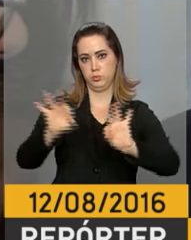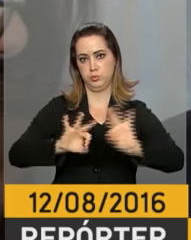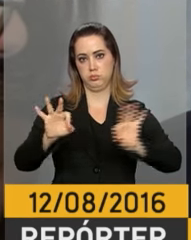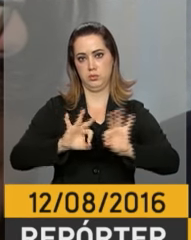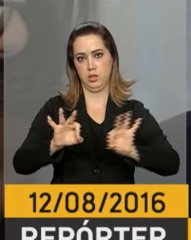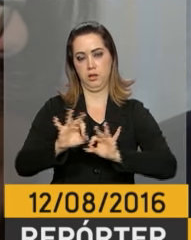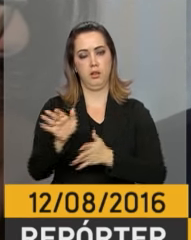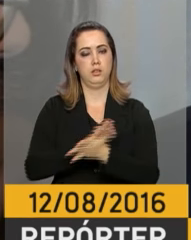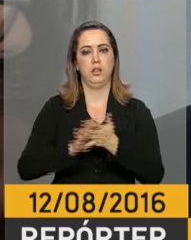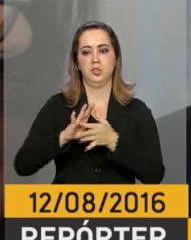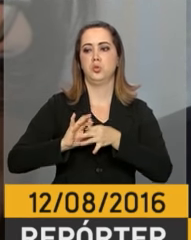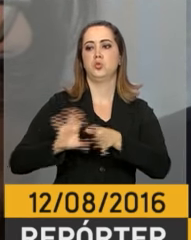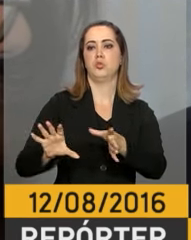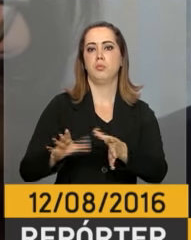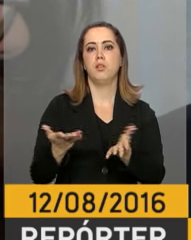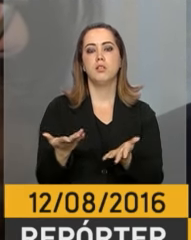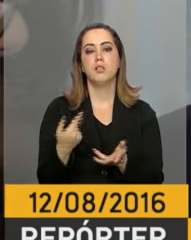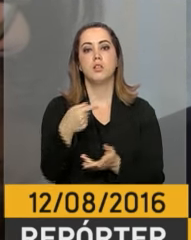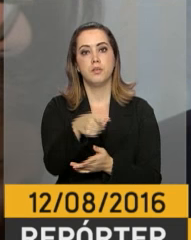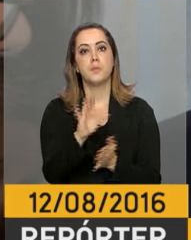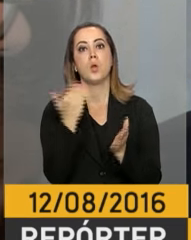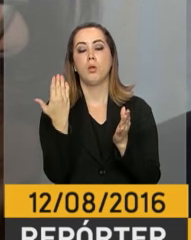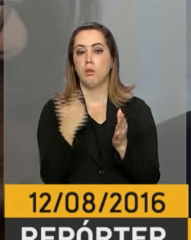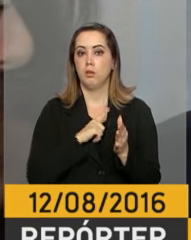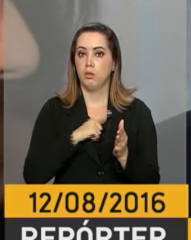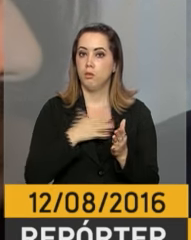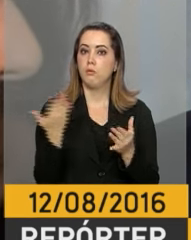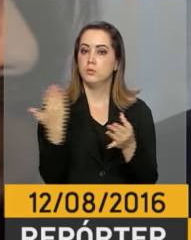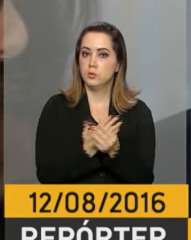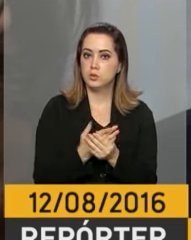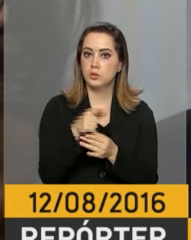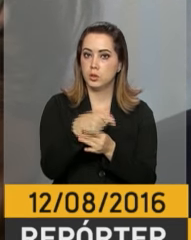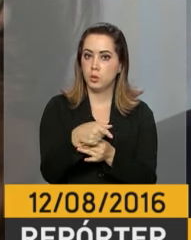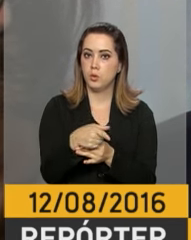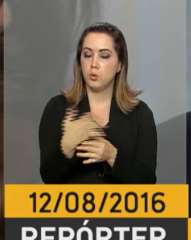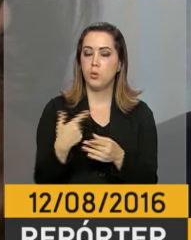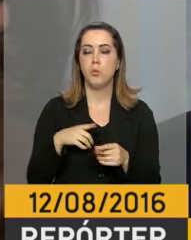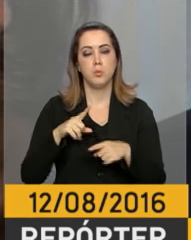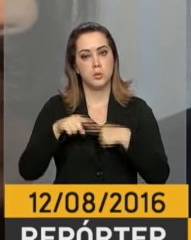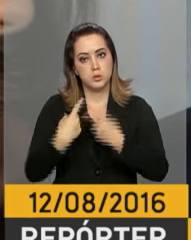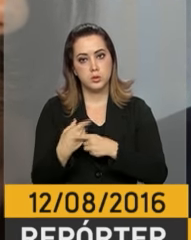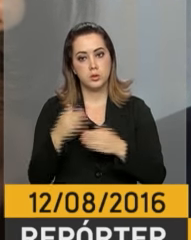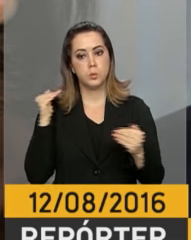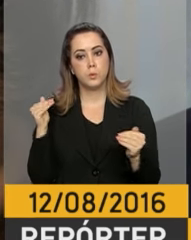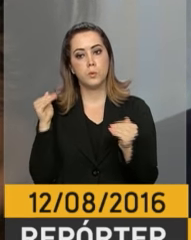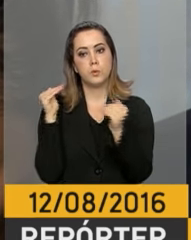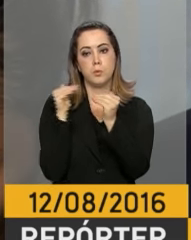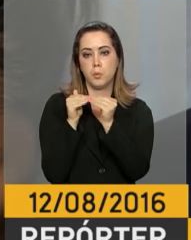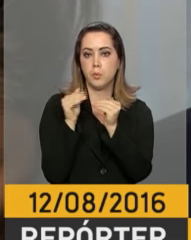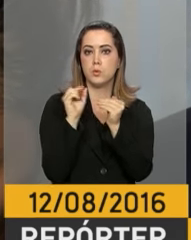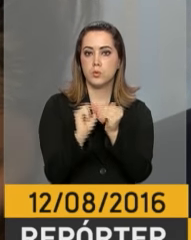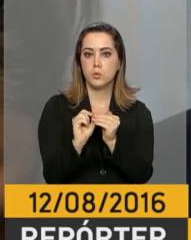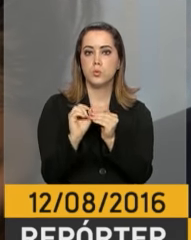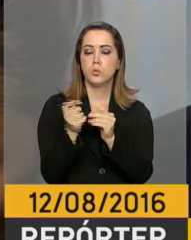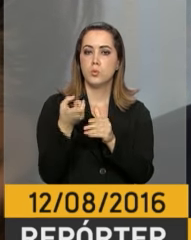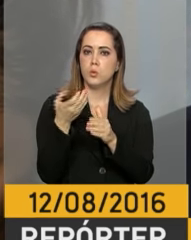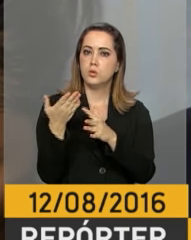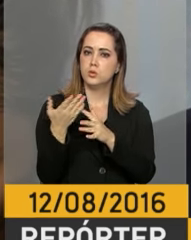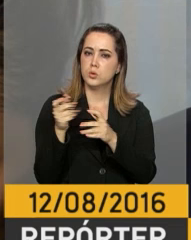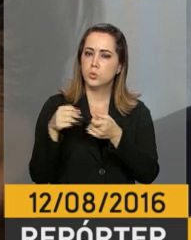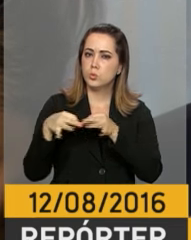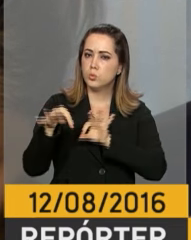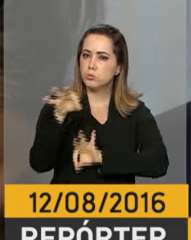fez um projeto, chegou a um acordo de reestruturação de dívida dos estados extremamente correto,